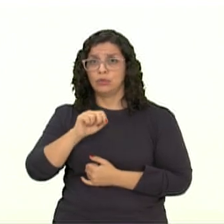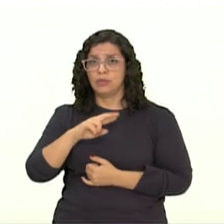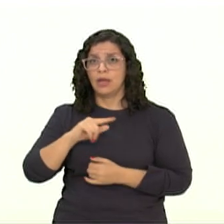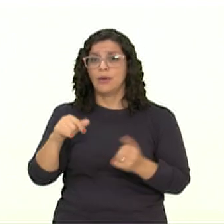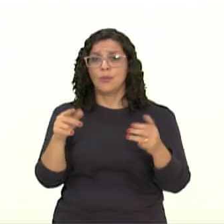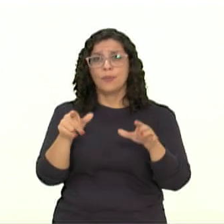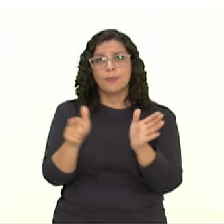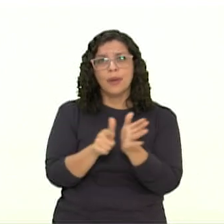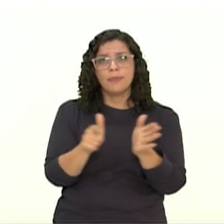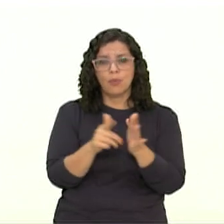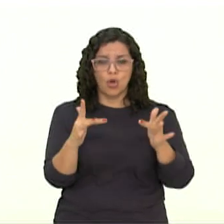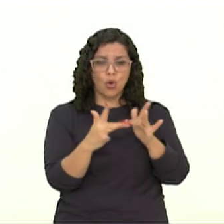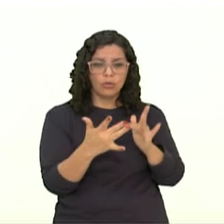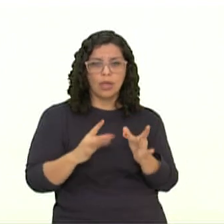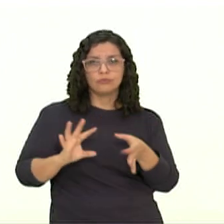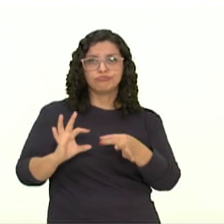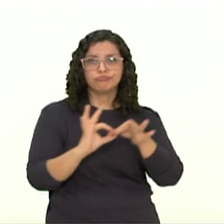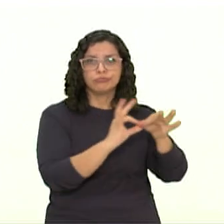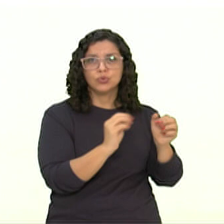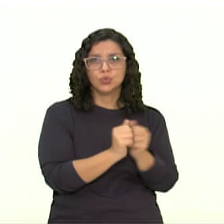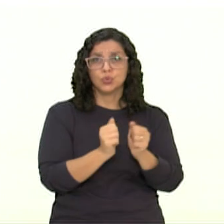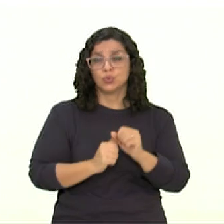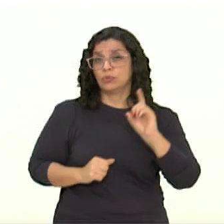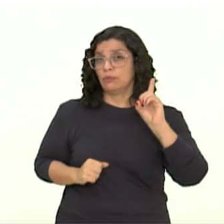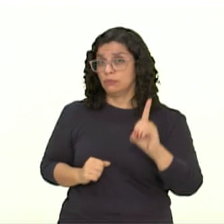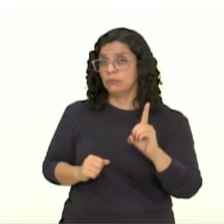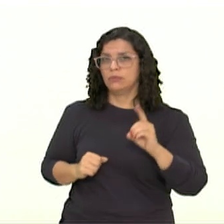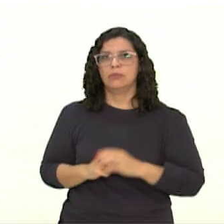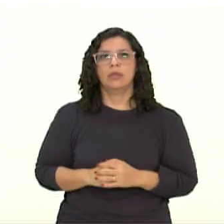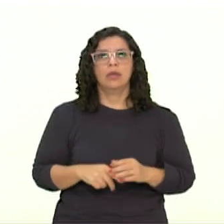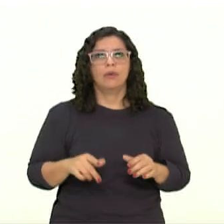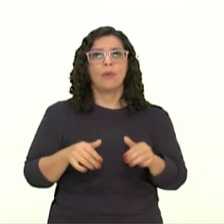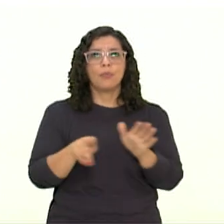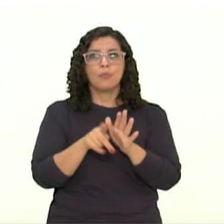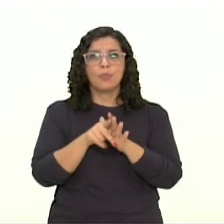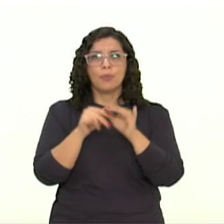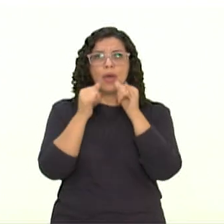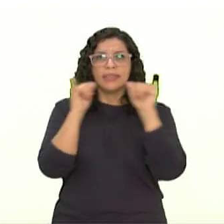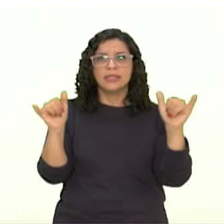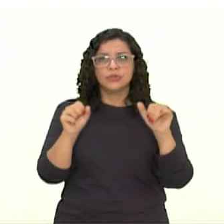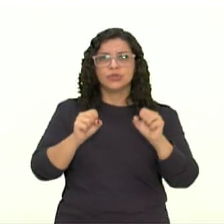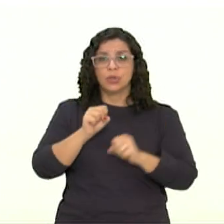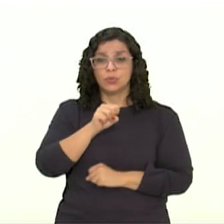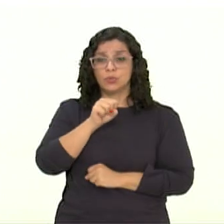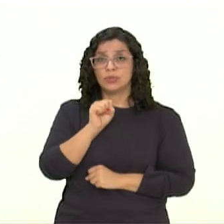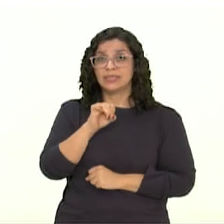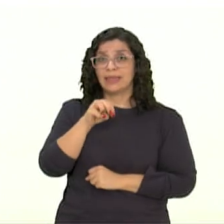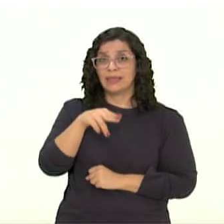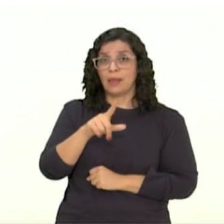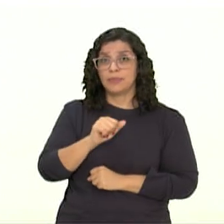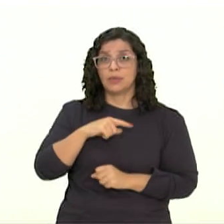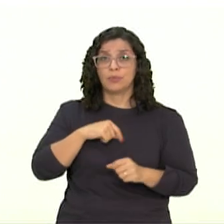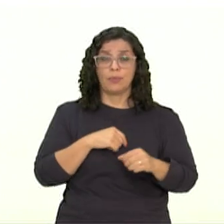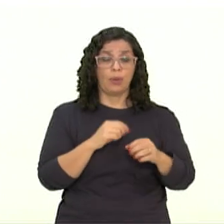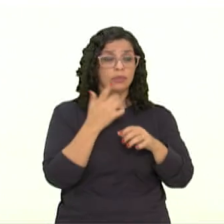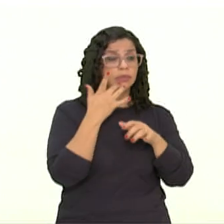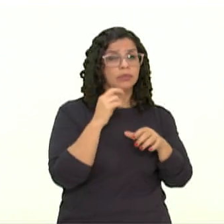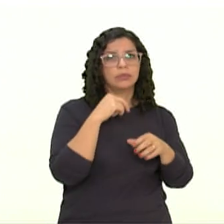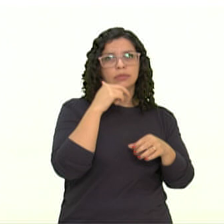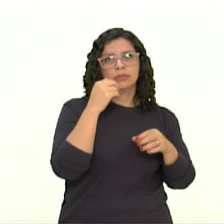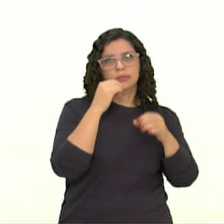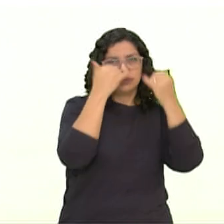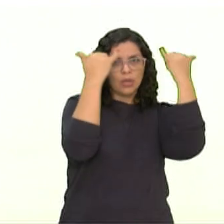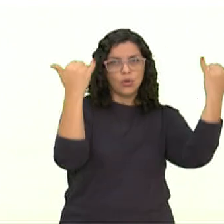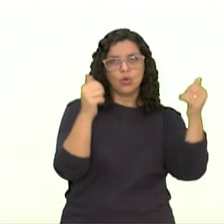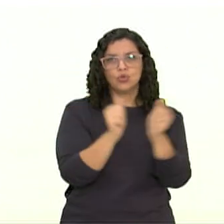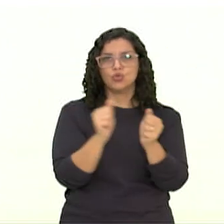é conectar os corpos celulares. E letra D. O impulso nervoso ou sinapse nervosa é transmitido de um neurônio para outro com